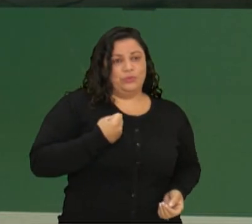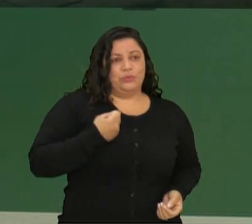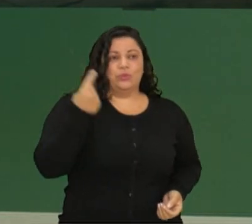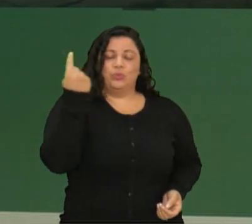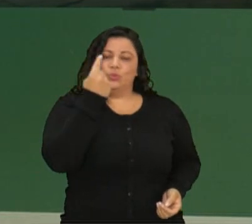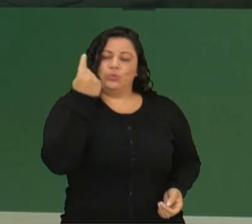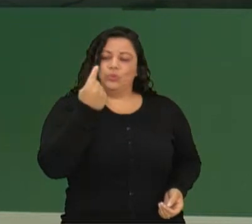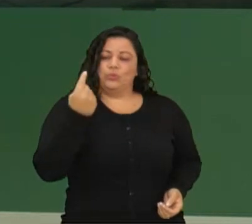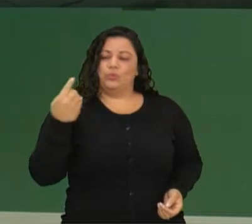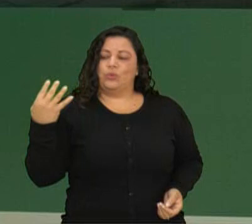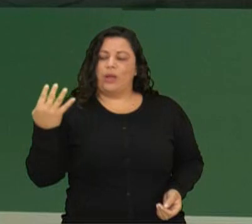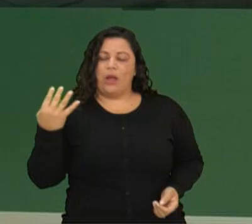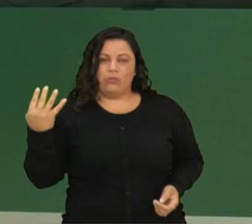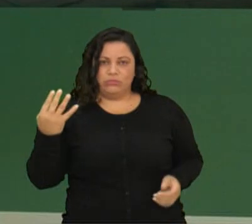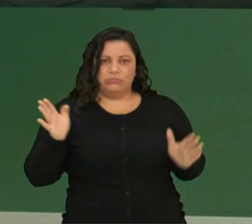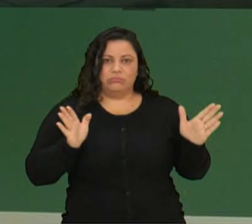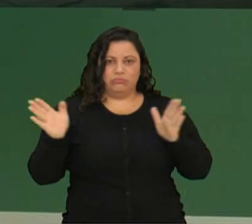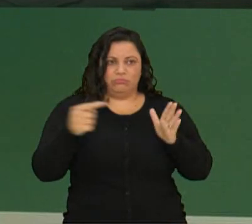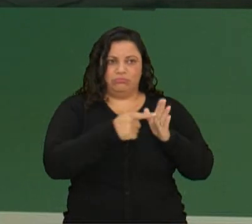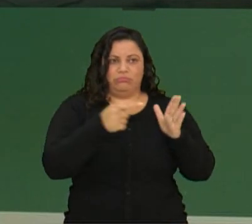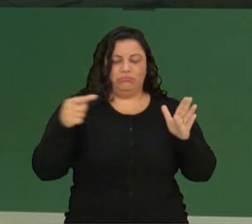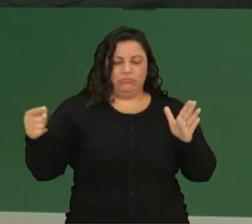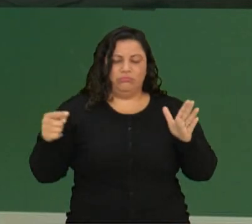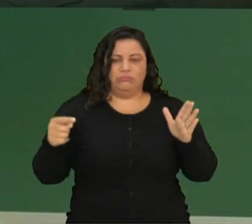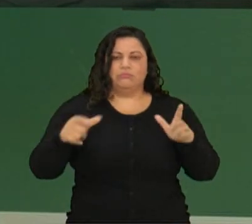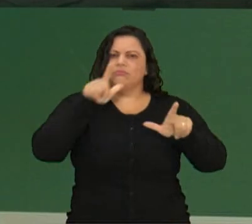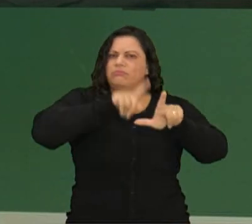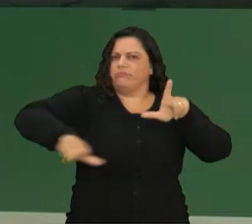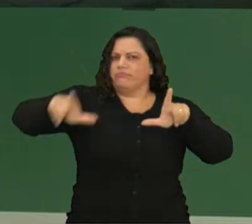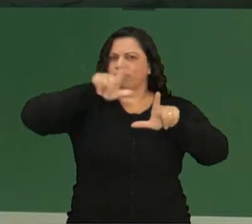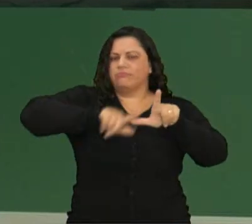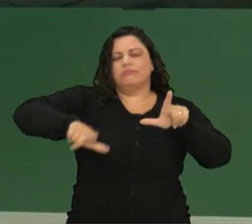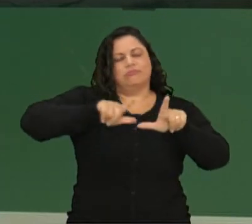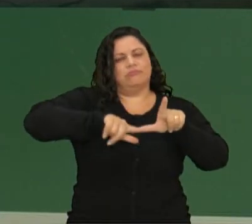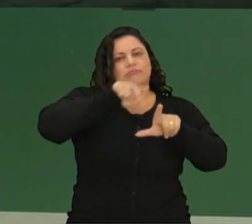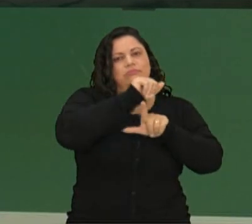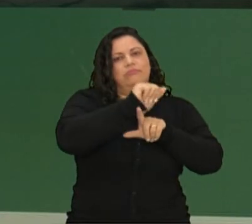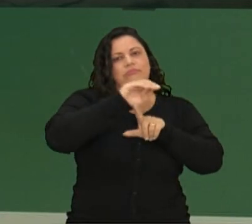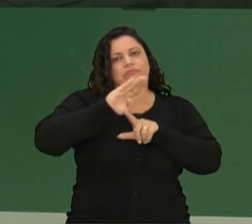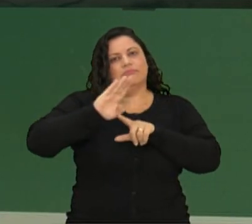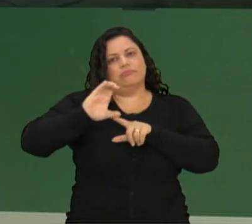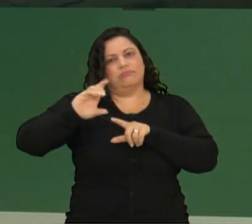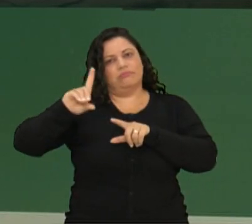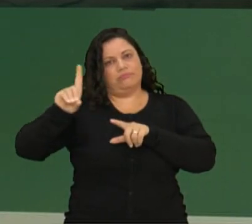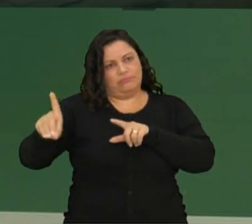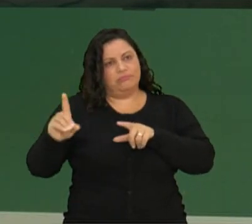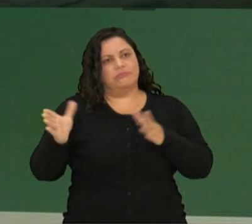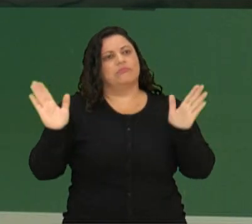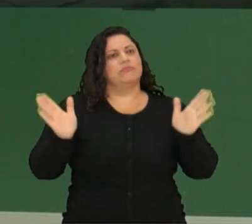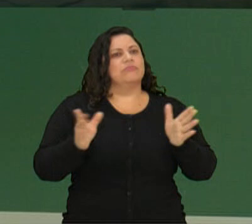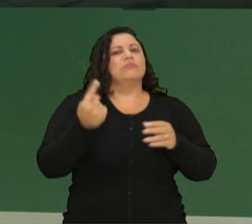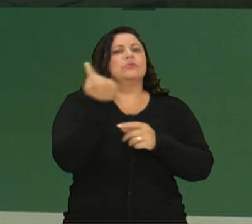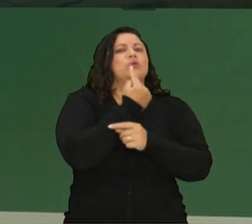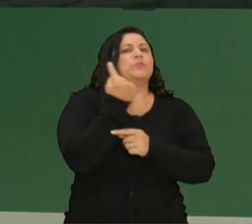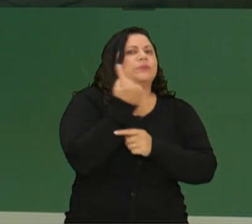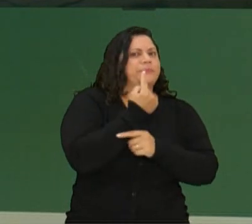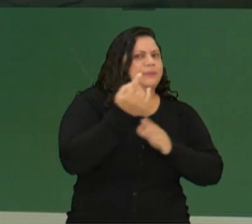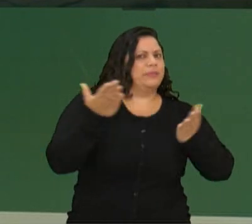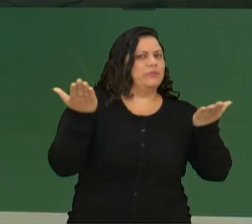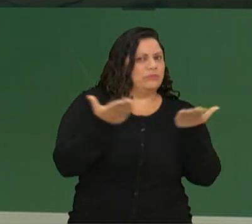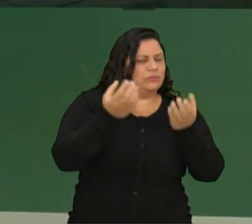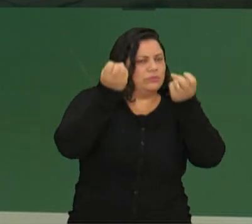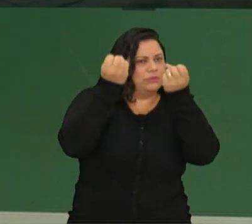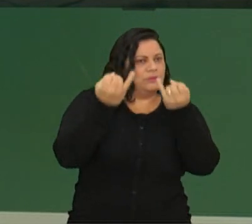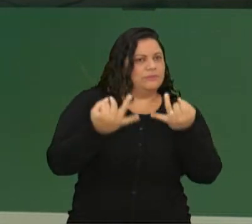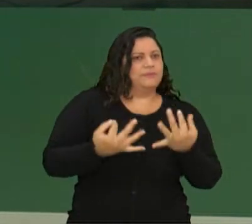4 e temos letras A, B, C e D. O primeiro eu já coloquei aqui para te ajudar, ó. Então, o número 1, que está aqui,